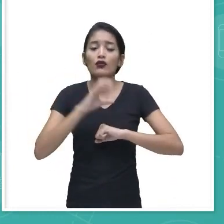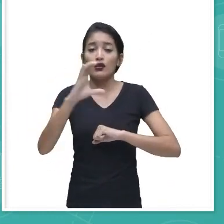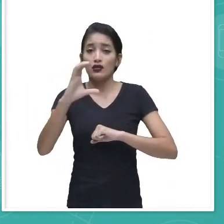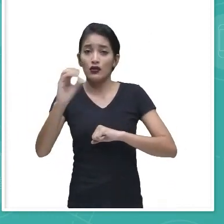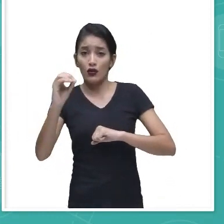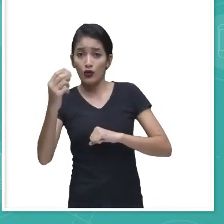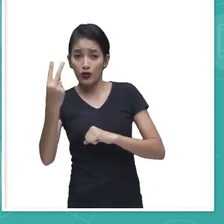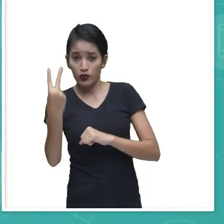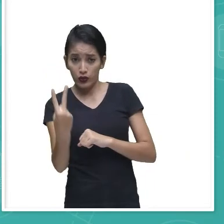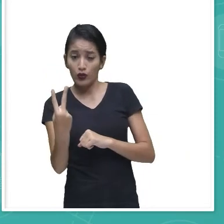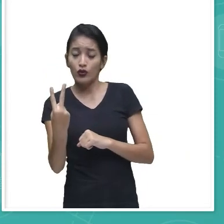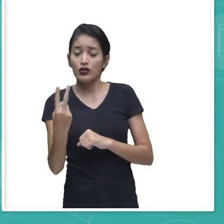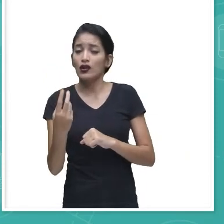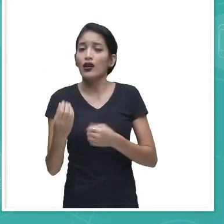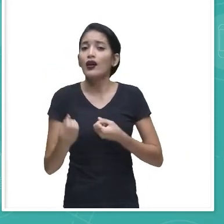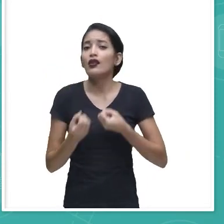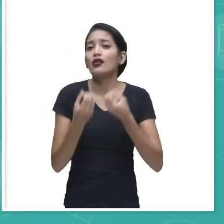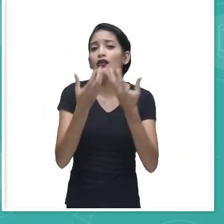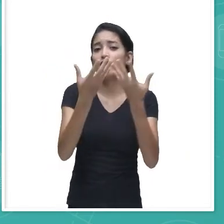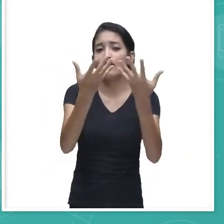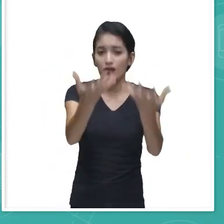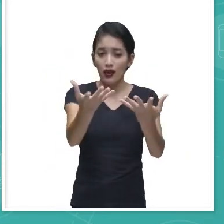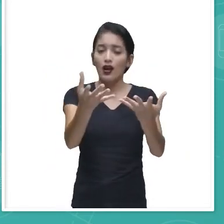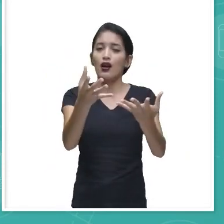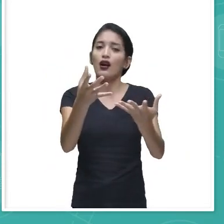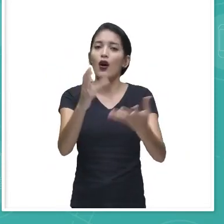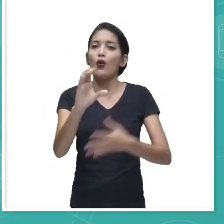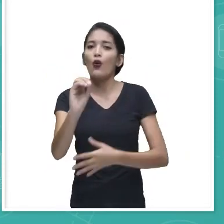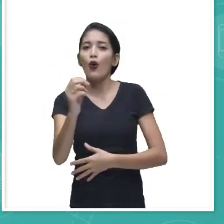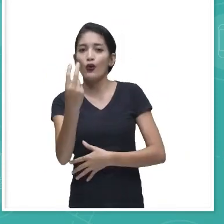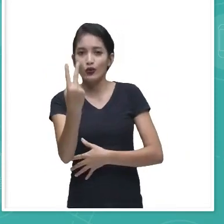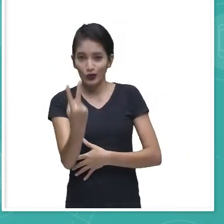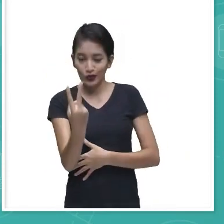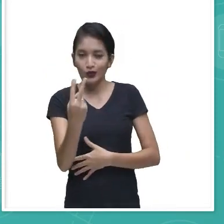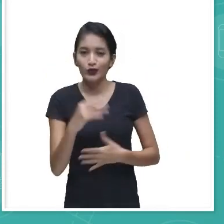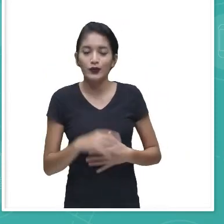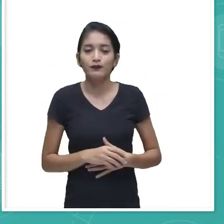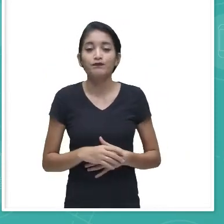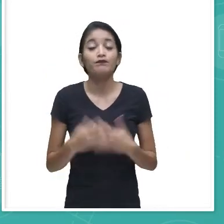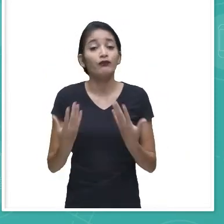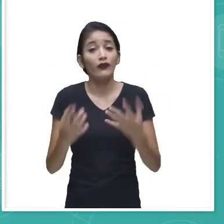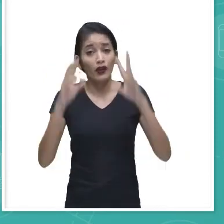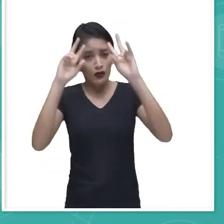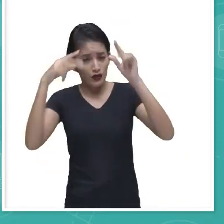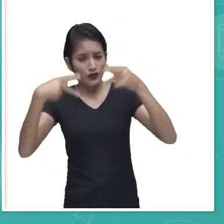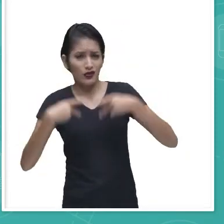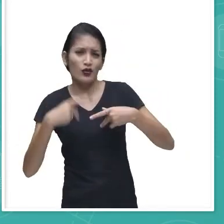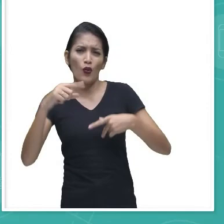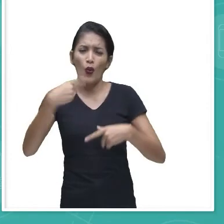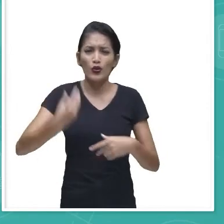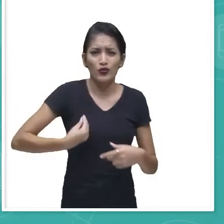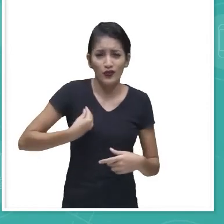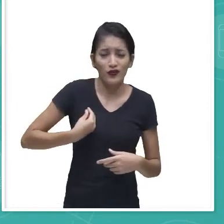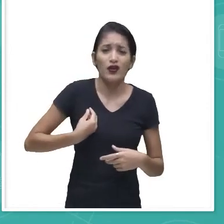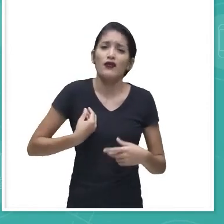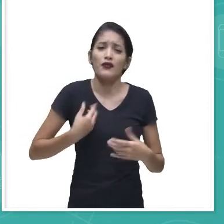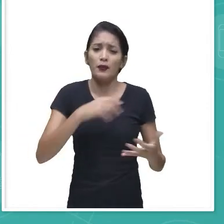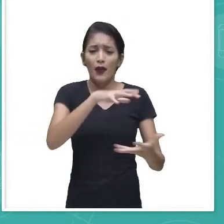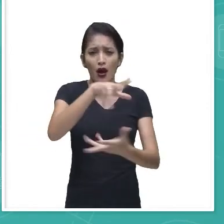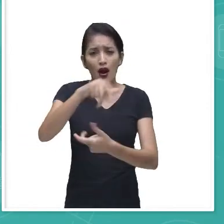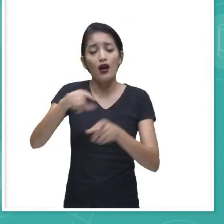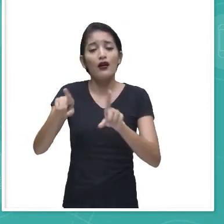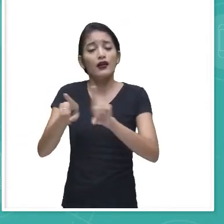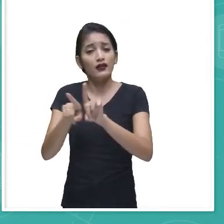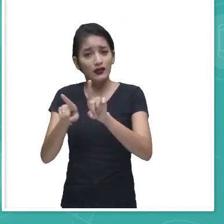atmosfera e liberam o oxigênio, tá? E aí, os seres humanos e os outros seres vivos, né, terrestres, eles